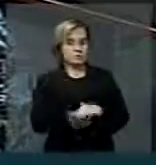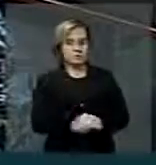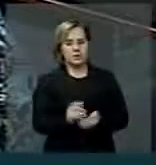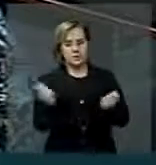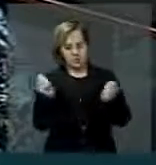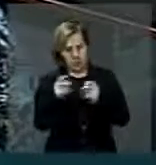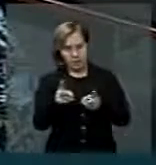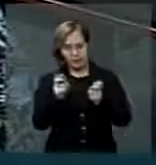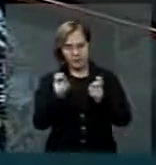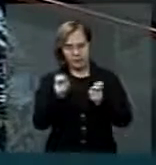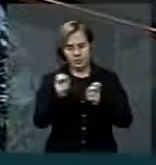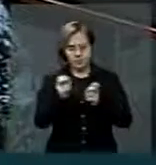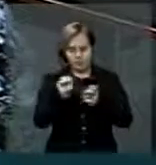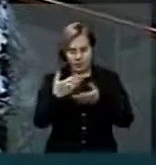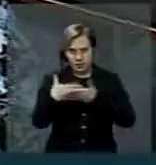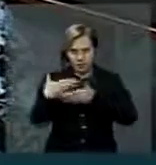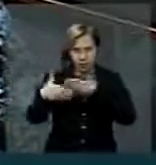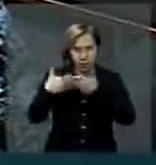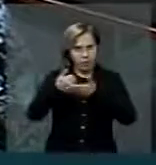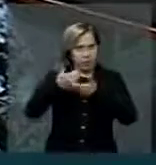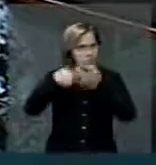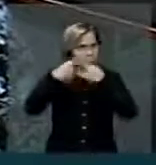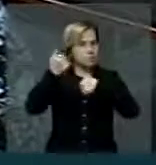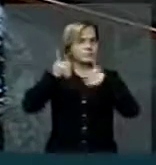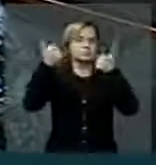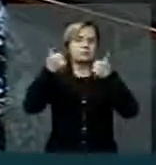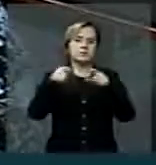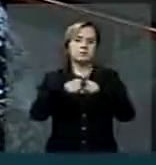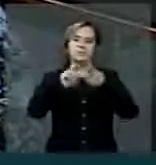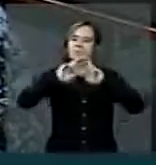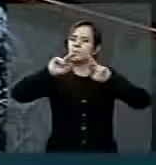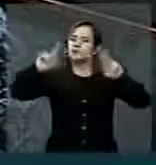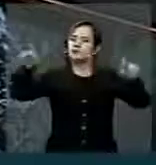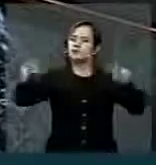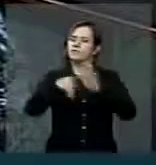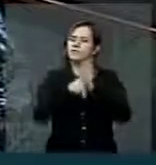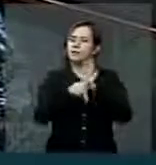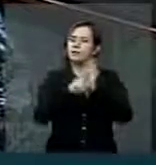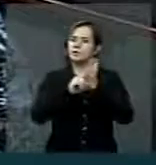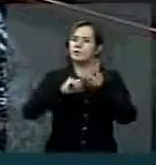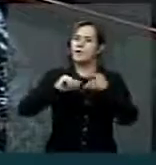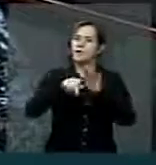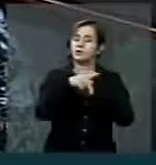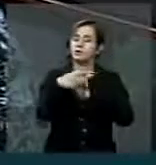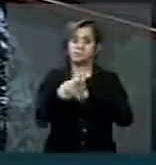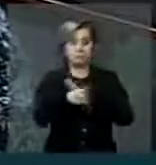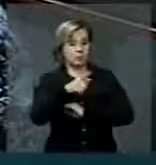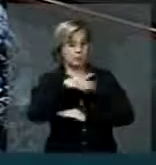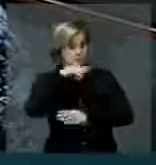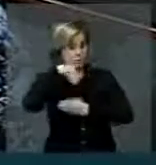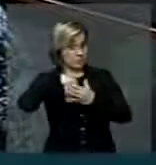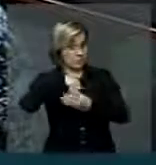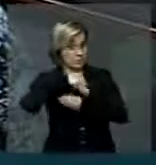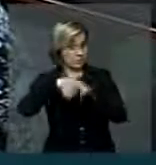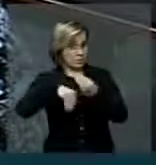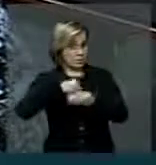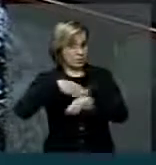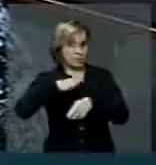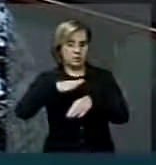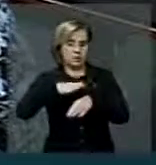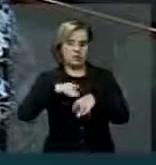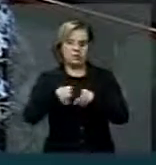da questão, né? A diversidade de aspectos que ela envolve, para muito além da